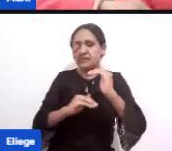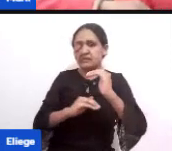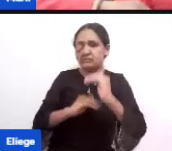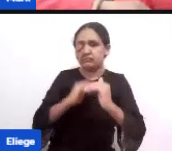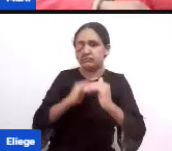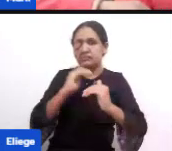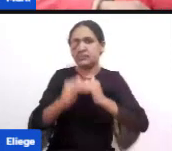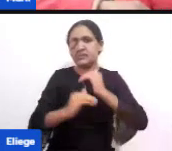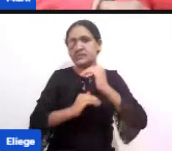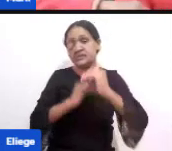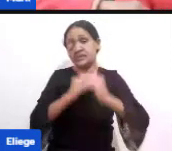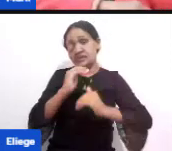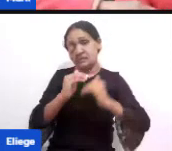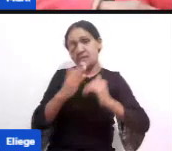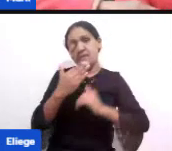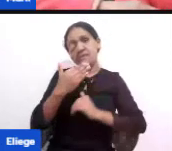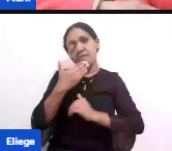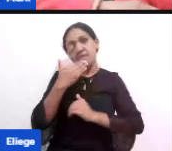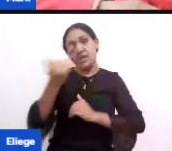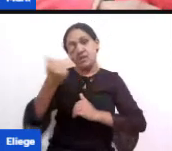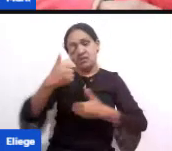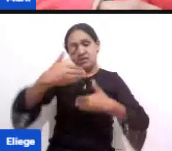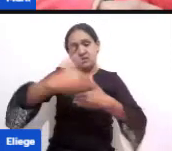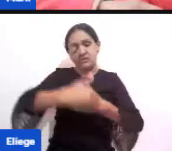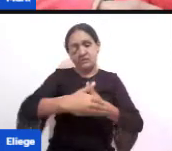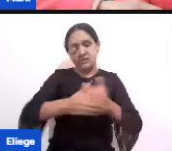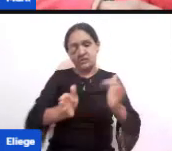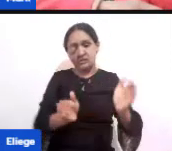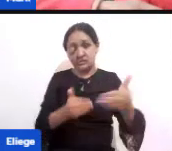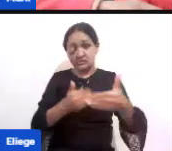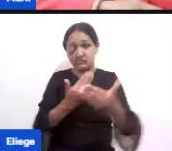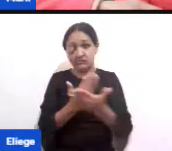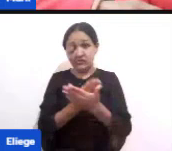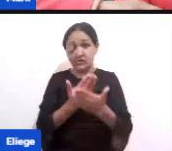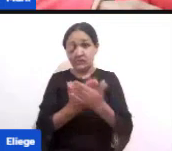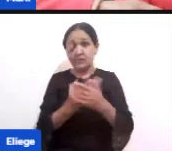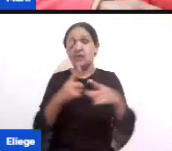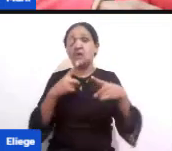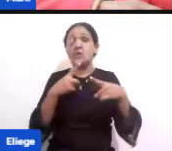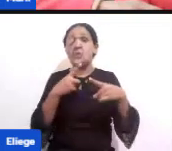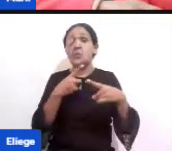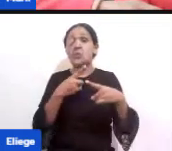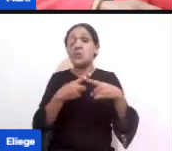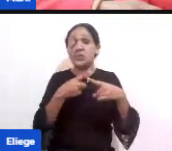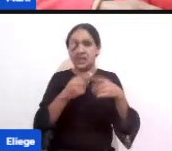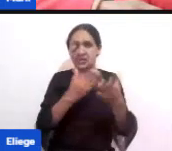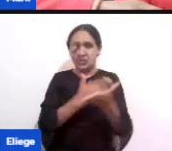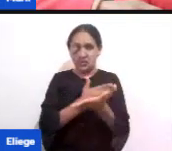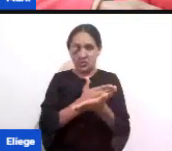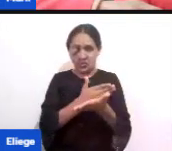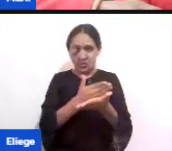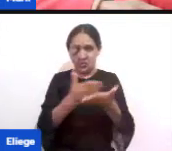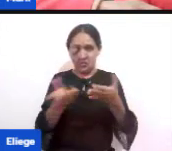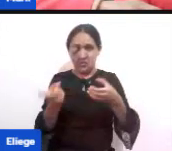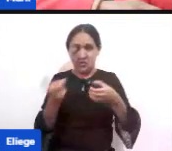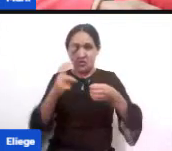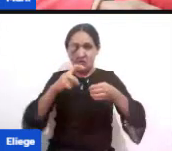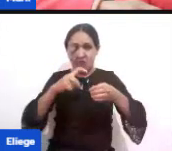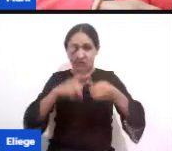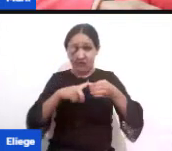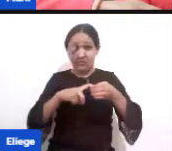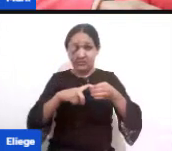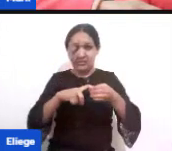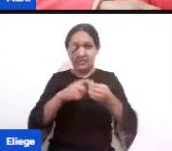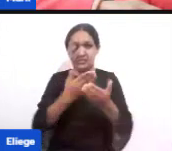possível para a sua sala de aula, que no início, né, desse novo retorno presencial, ele percebeu que estava